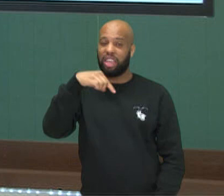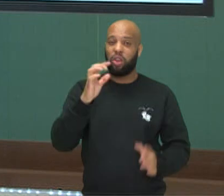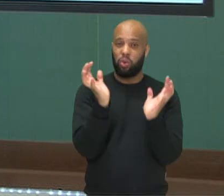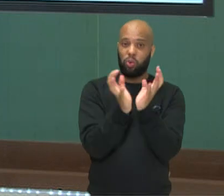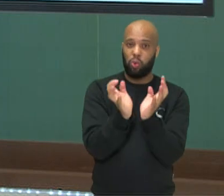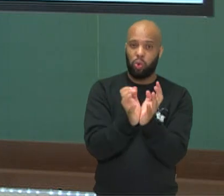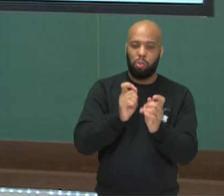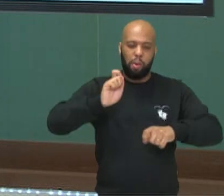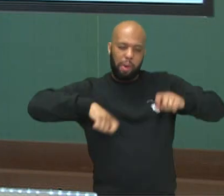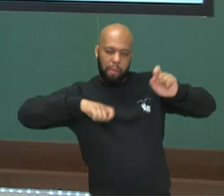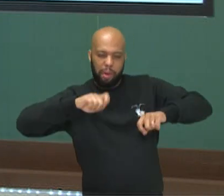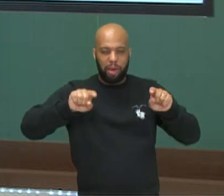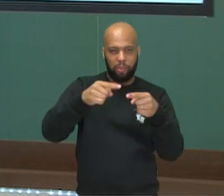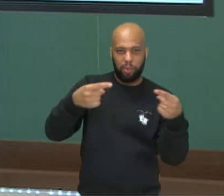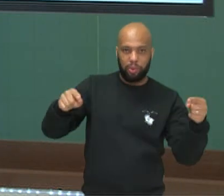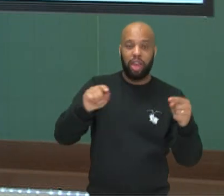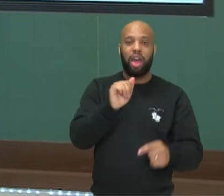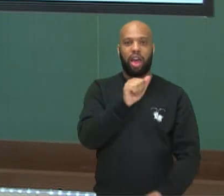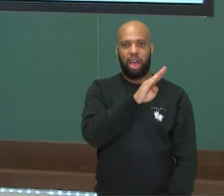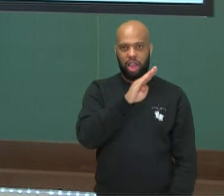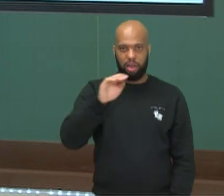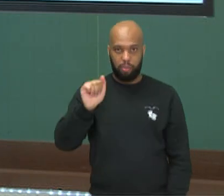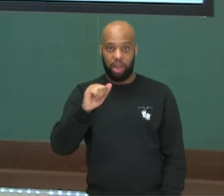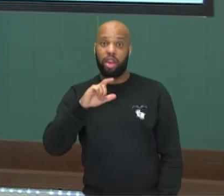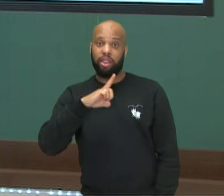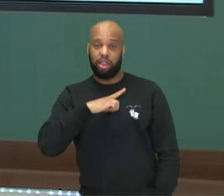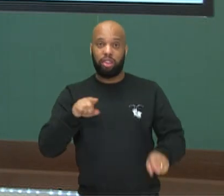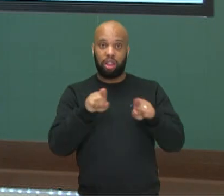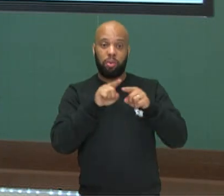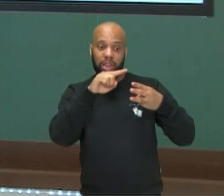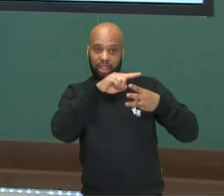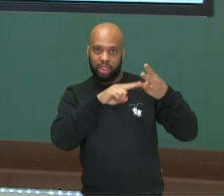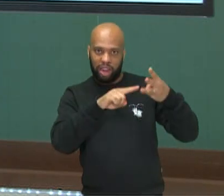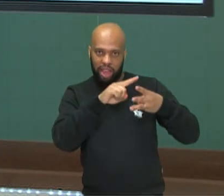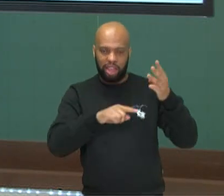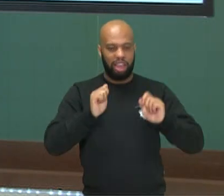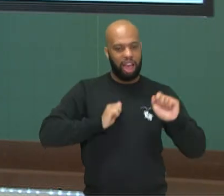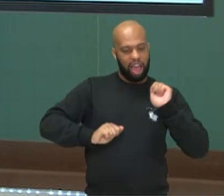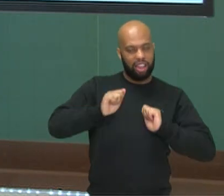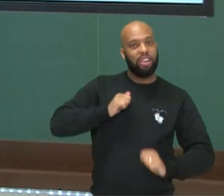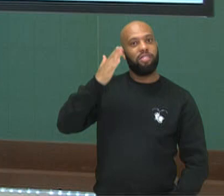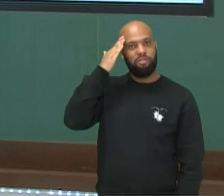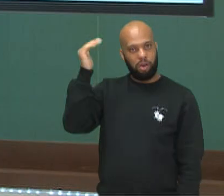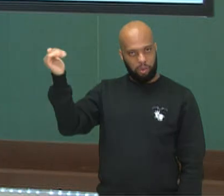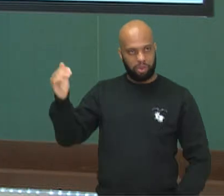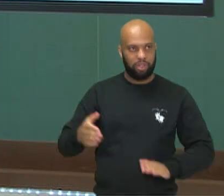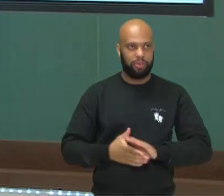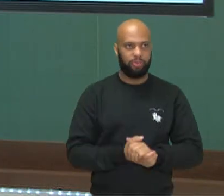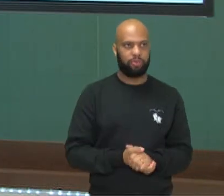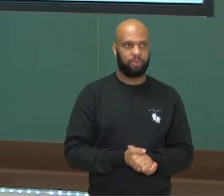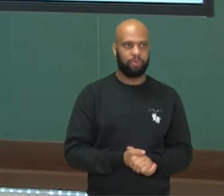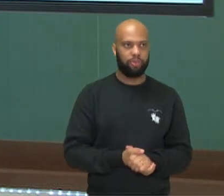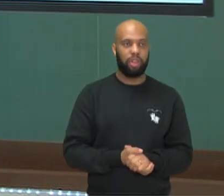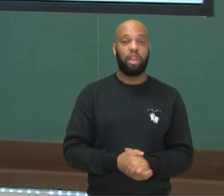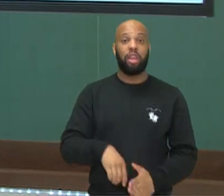Pierce Brosnan e Colin Firth. Vamos analisar então a história dessa sinopse?